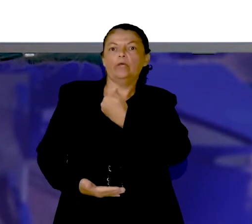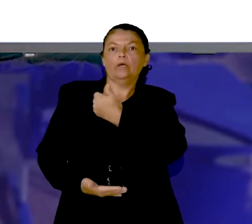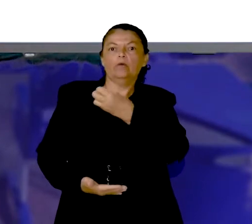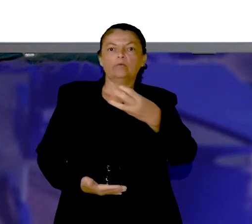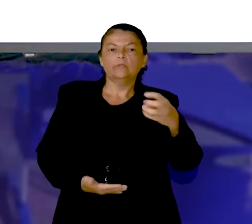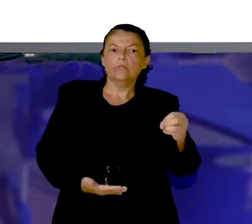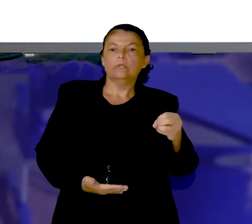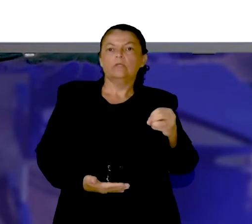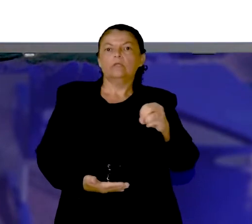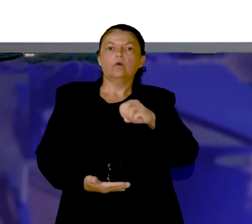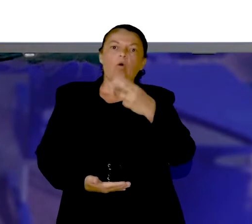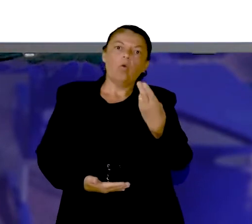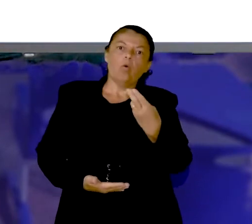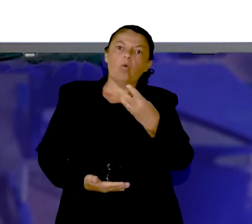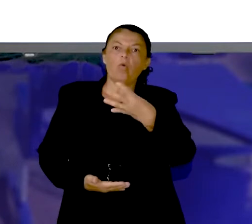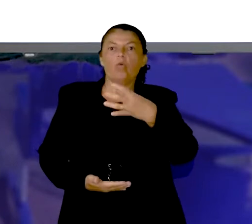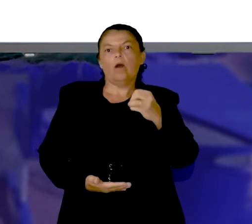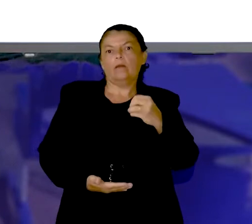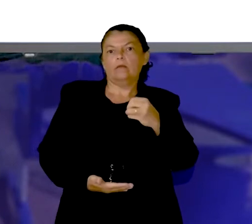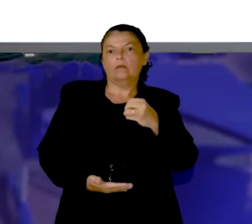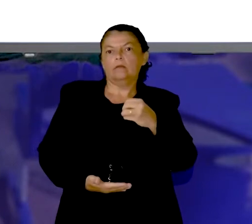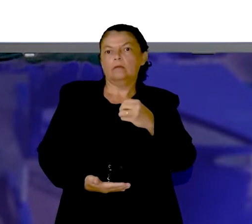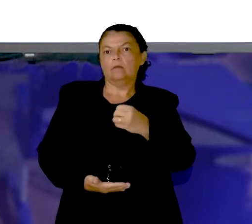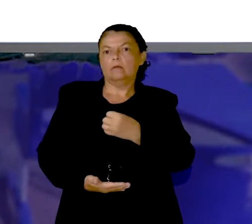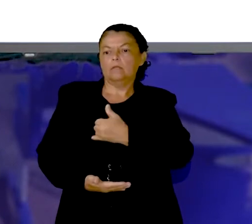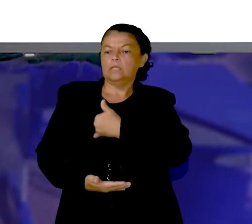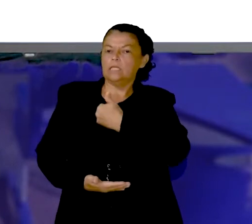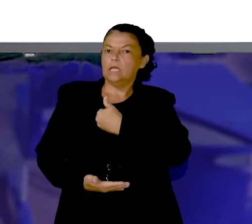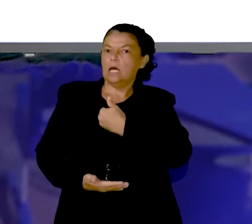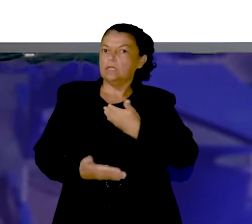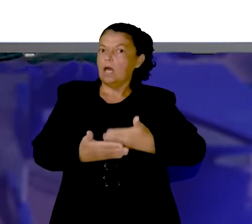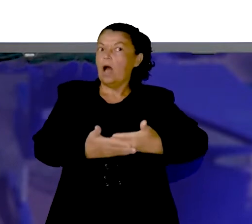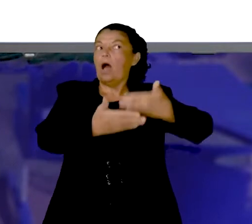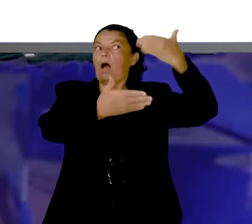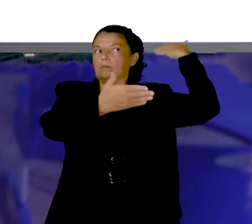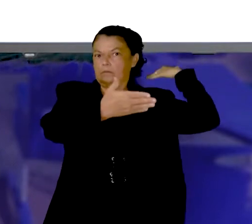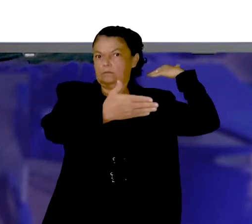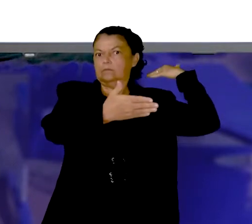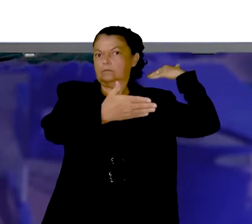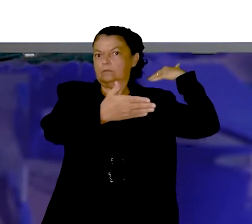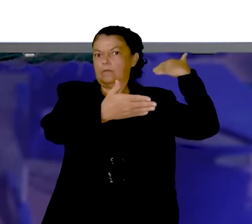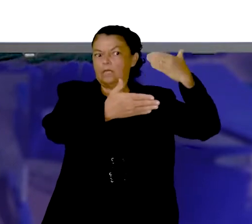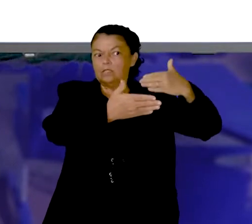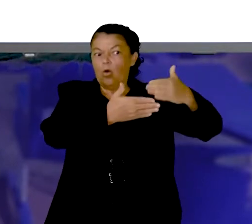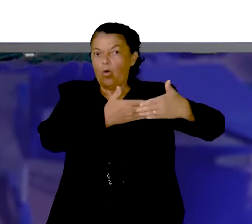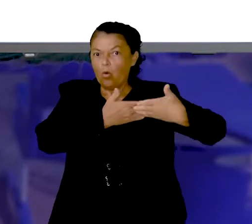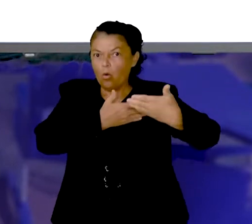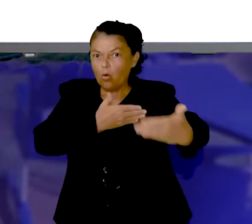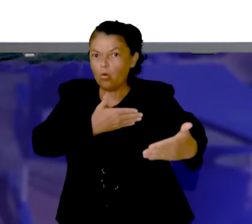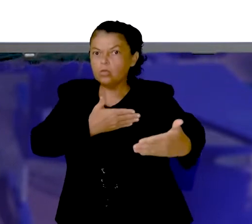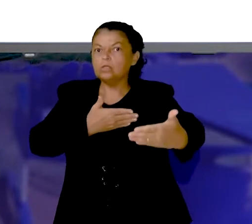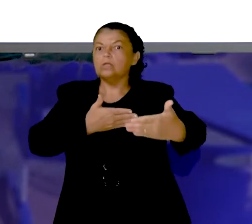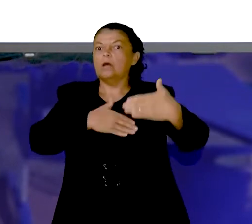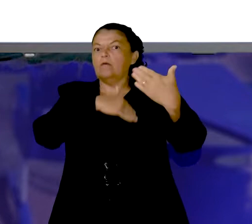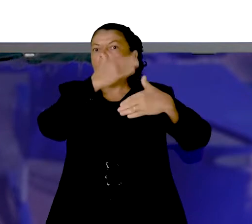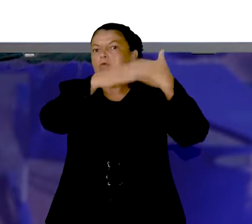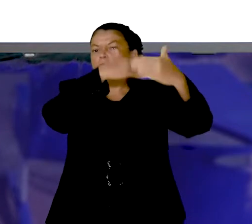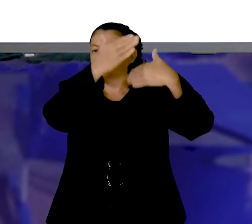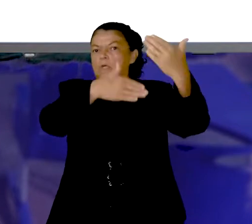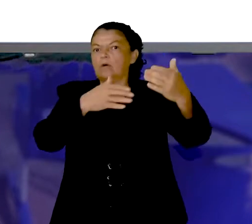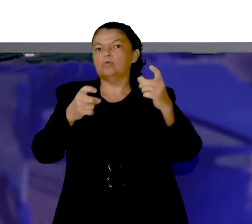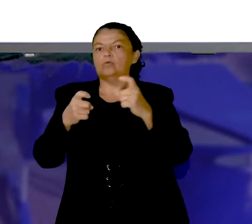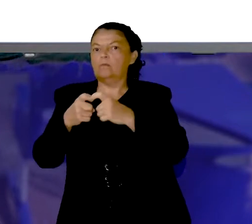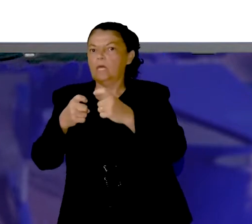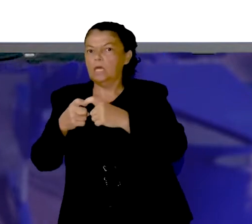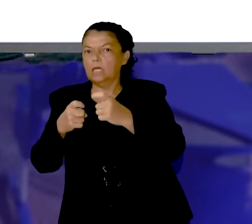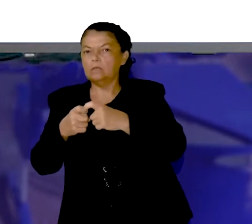que a tecnologia vai avançando, a medicina também acompanha esse desenvolvimento, vai se criando aí novos